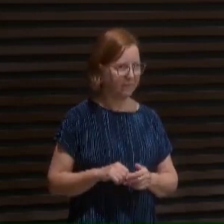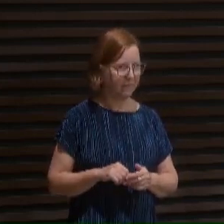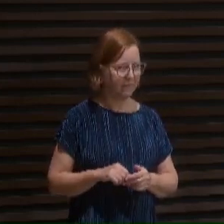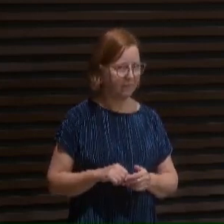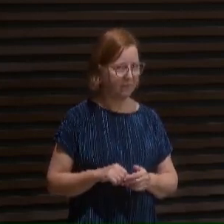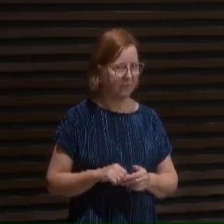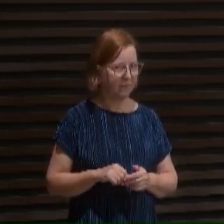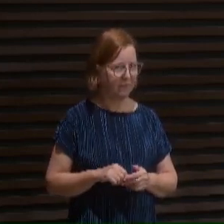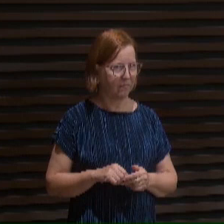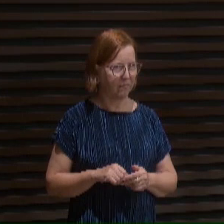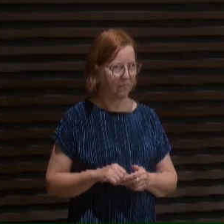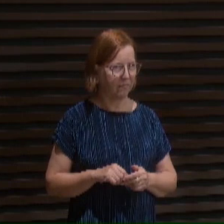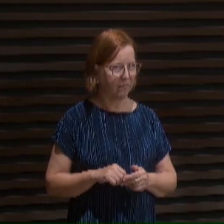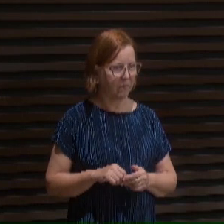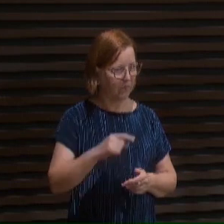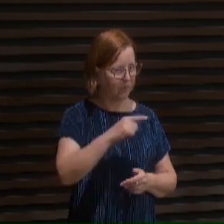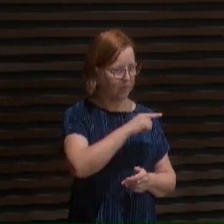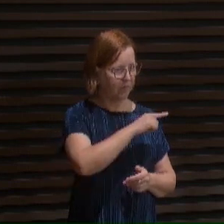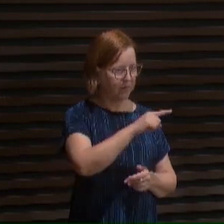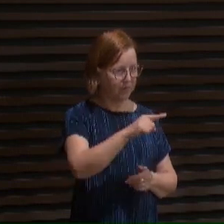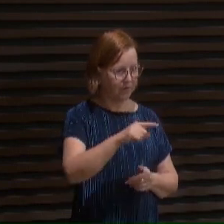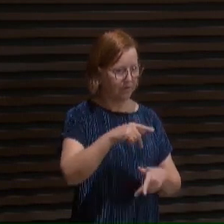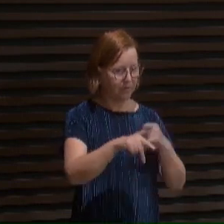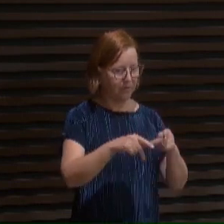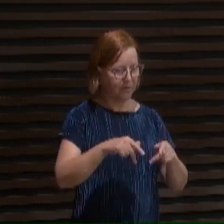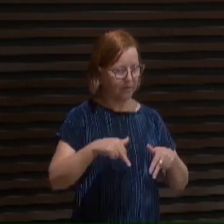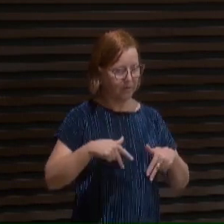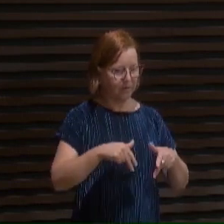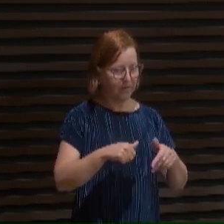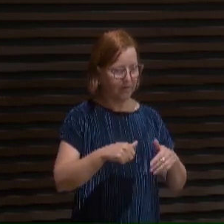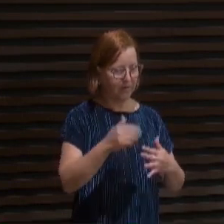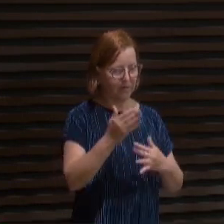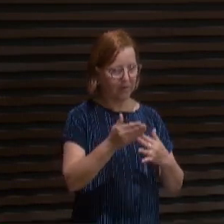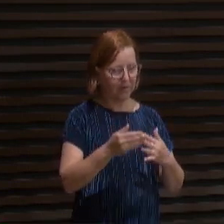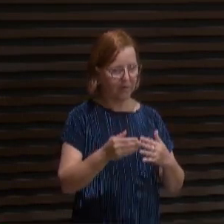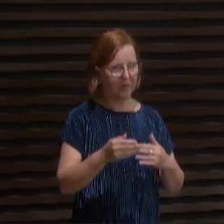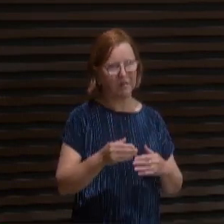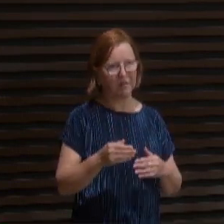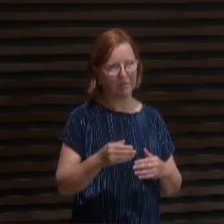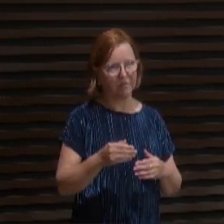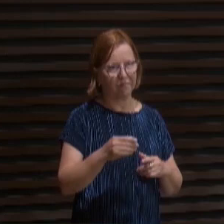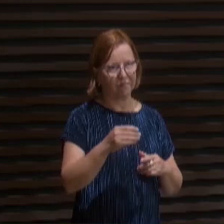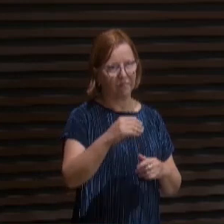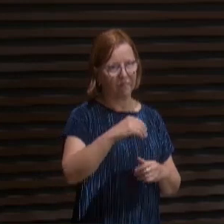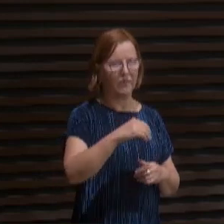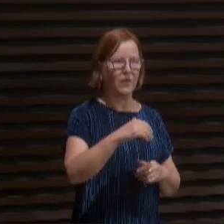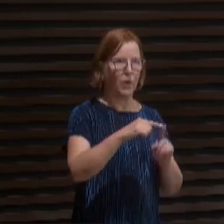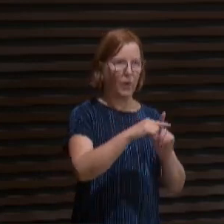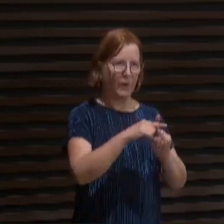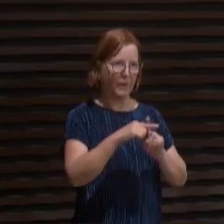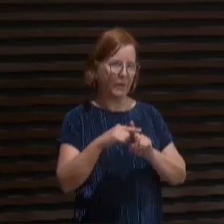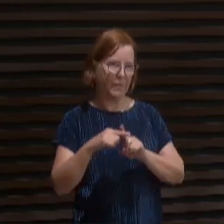e apontaram para aqueles que caminhavam entre os sepulcros, certa vez estavam